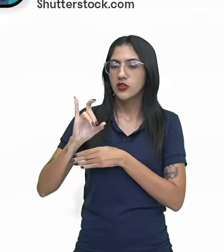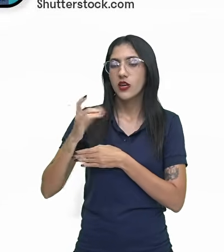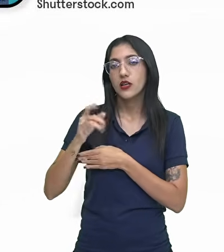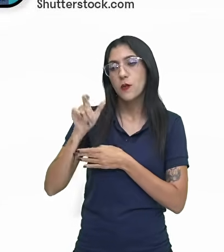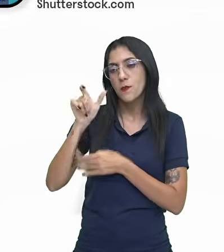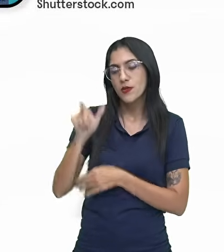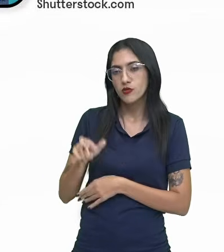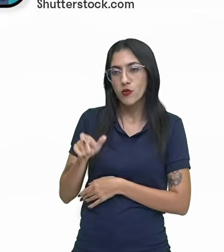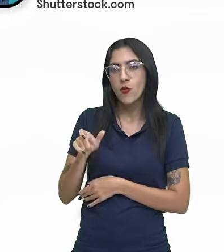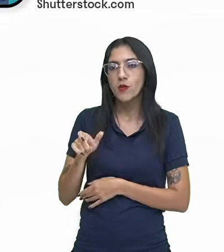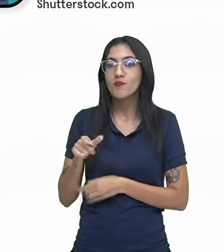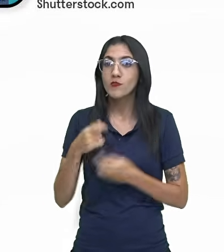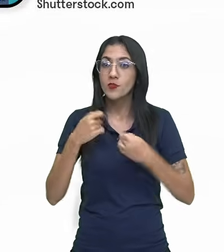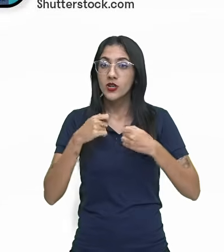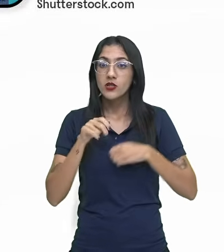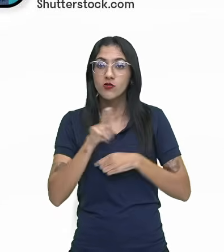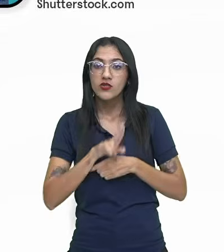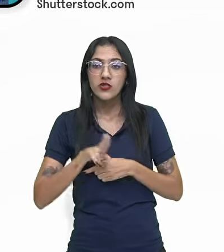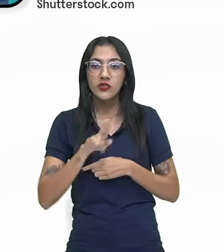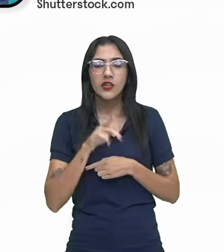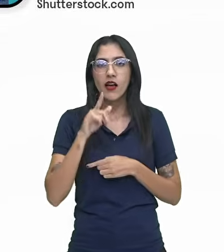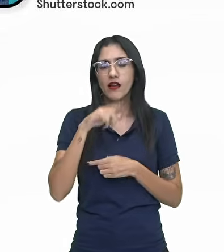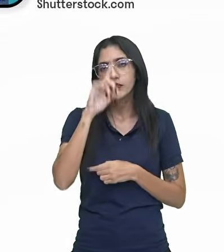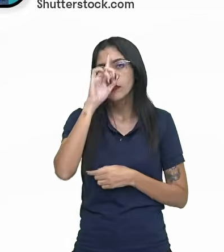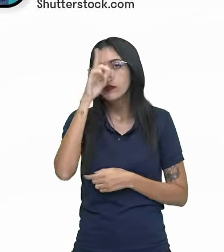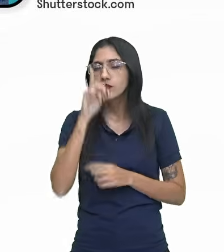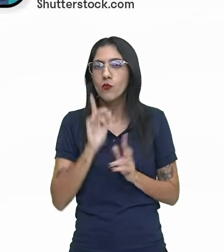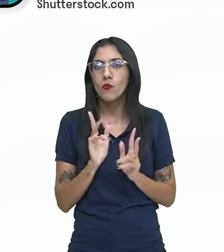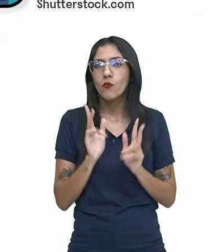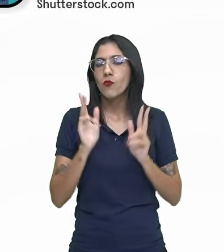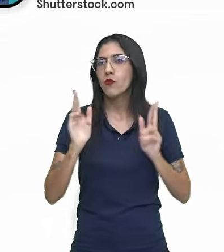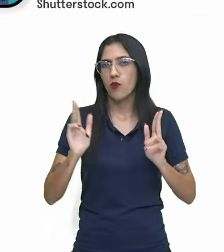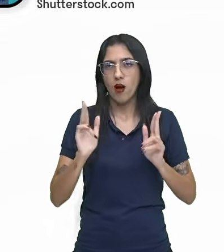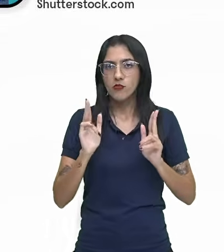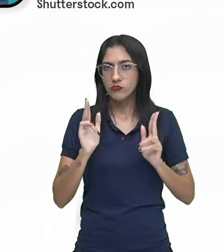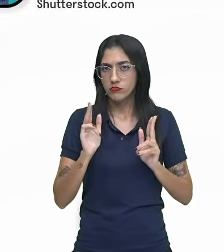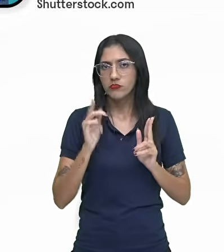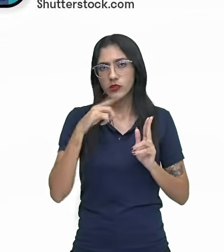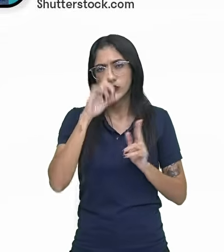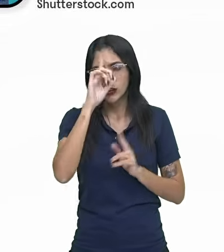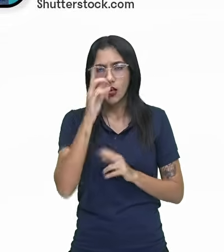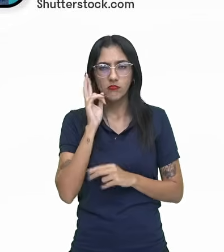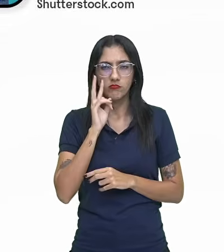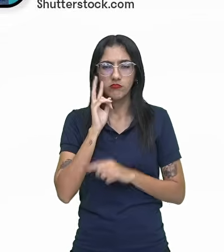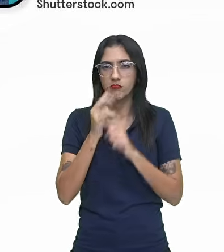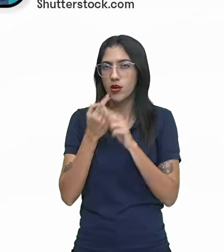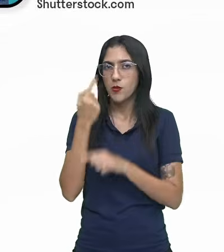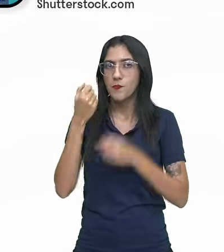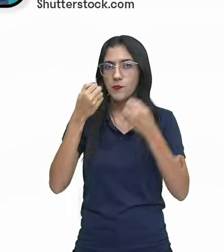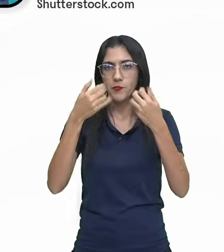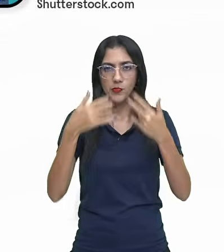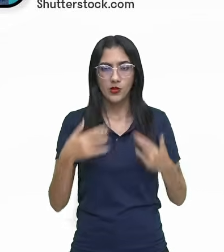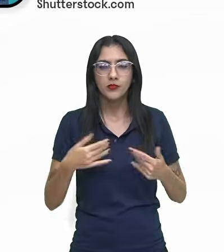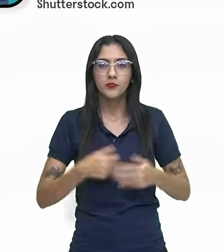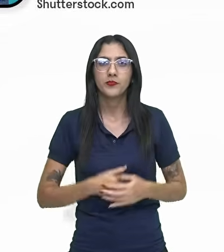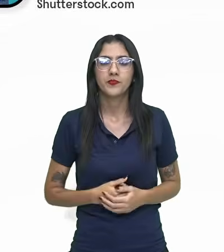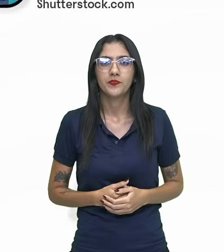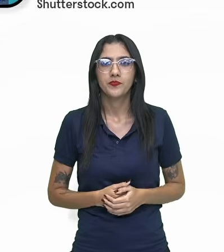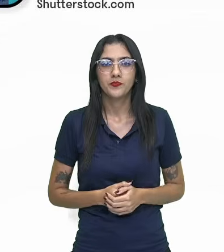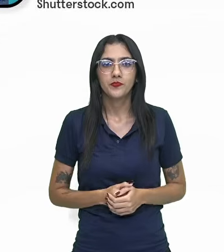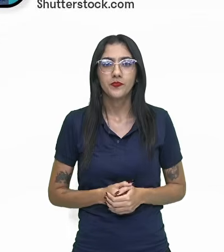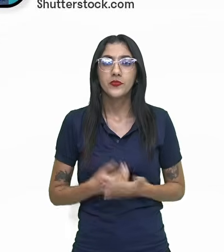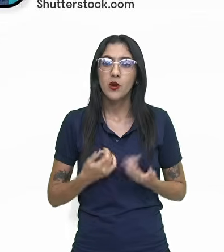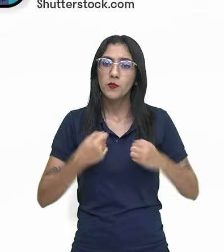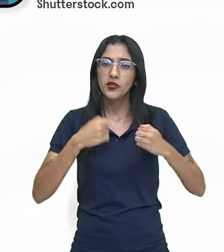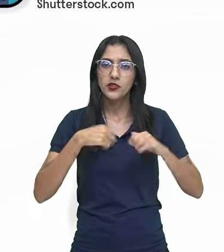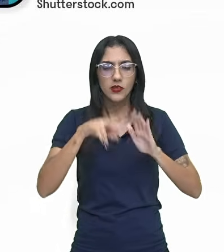conteúdo segue basicamente a mesma ideia, na verdade, toda a ideia que eu expliquei anteriormente, tá bom? Ela vai ter